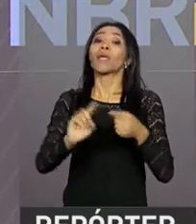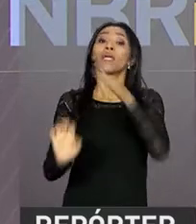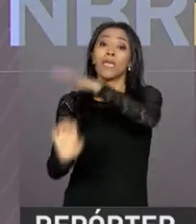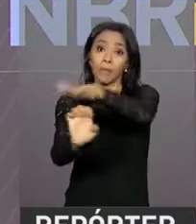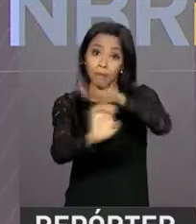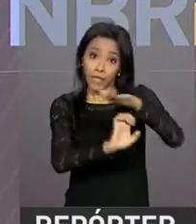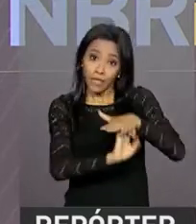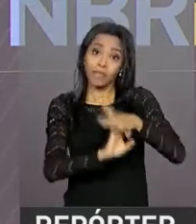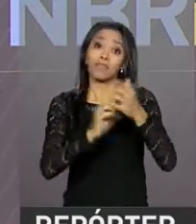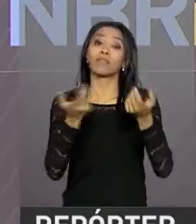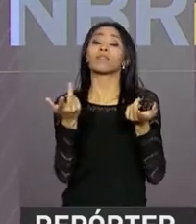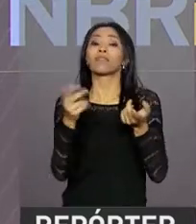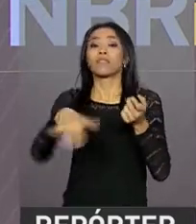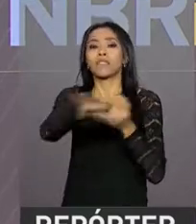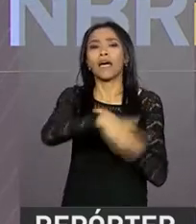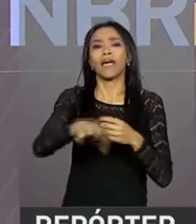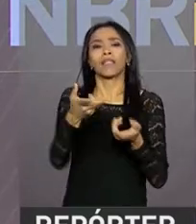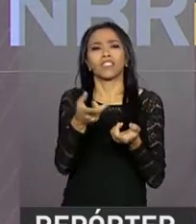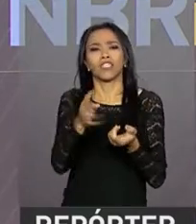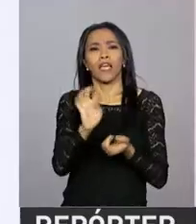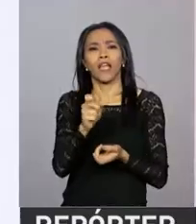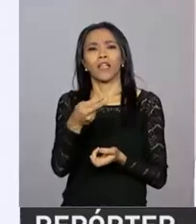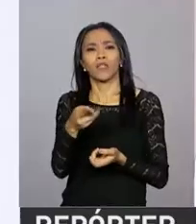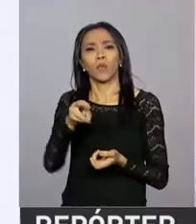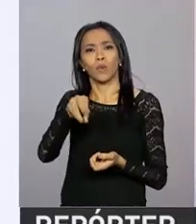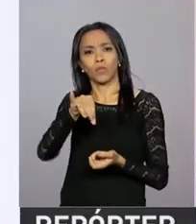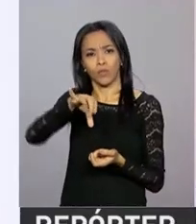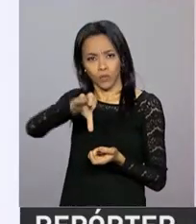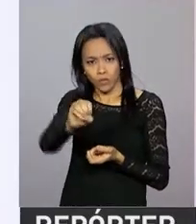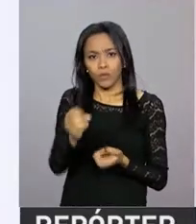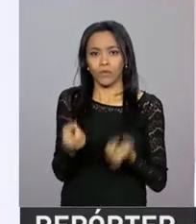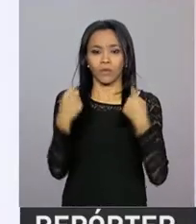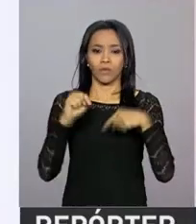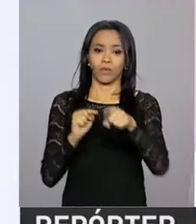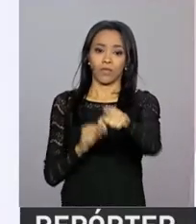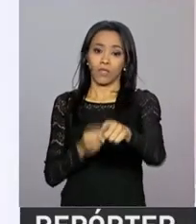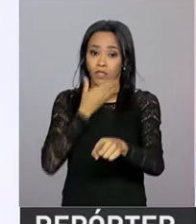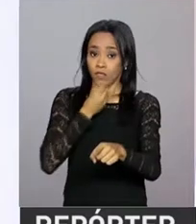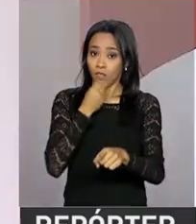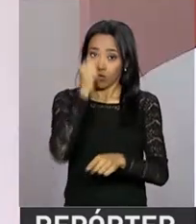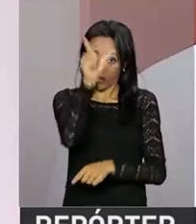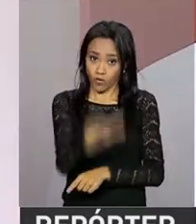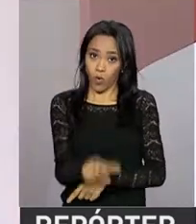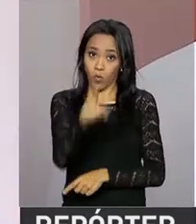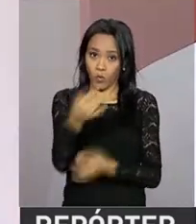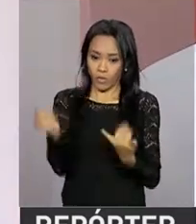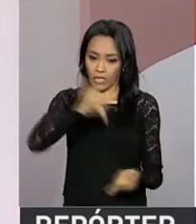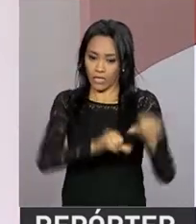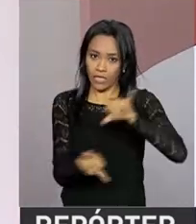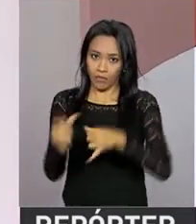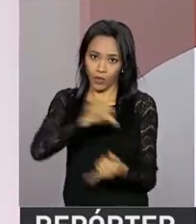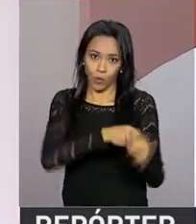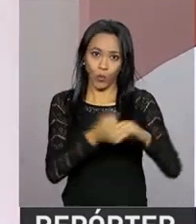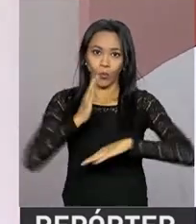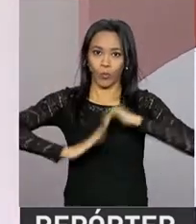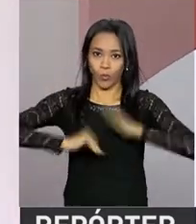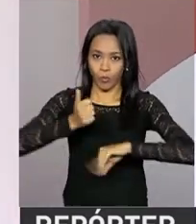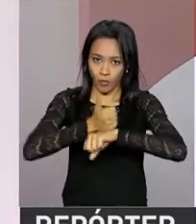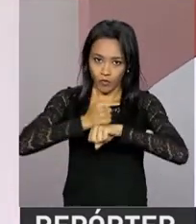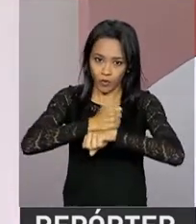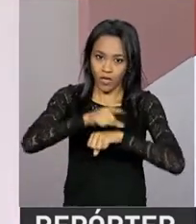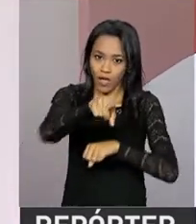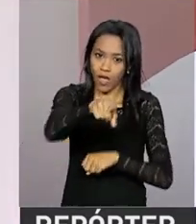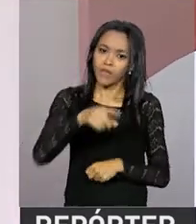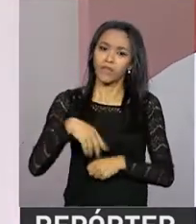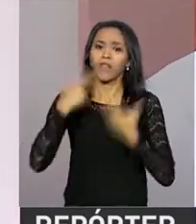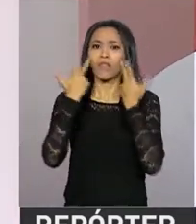de comércio eletrônico. Para o químico Igor Ramon, o reconhecimento dos clientes foi um